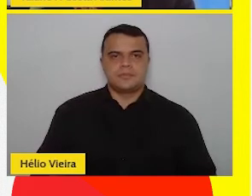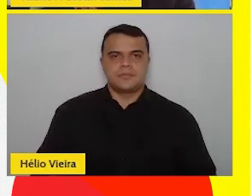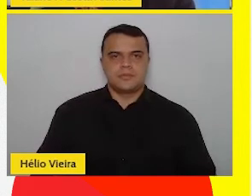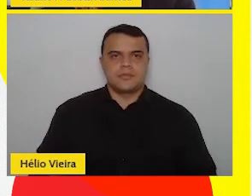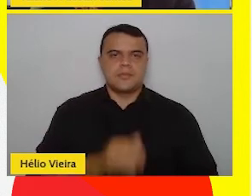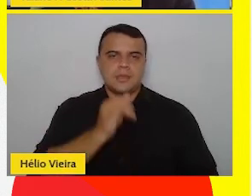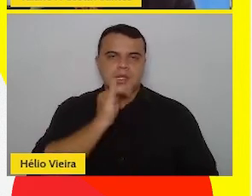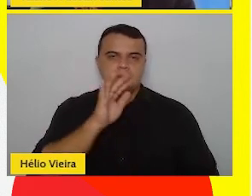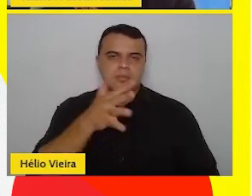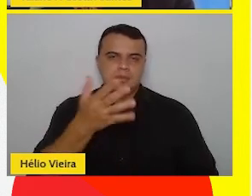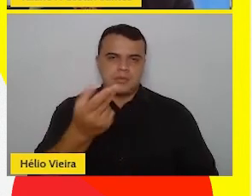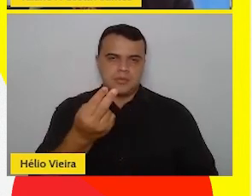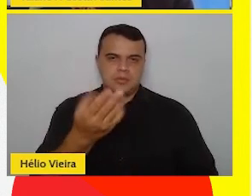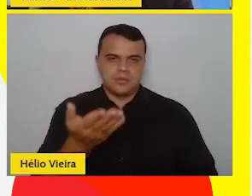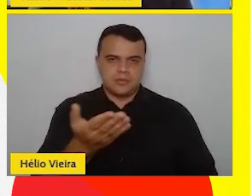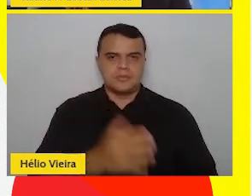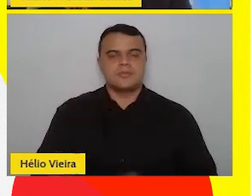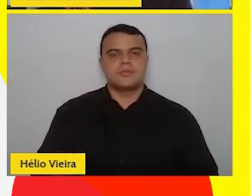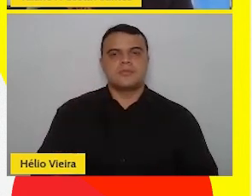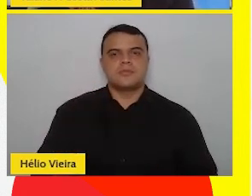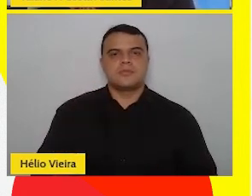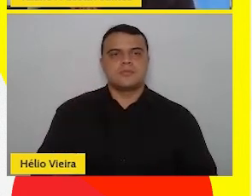Ficaria mais ou menos assim. Então,